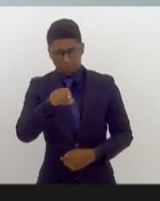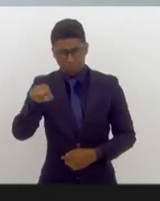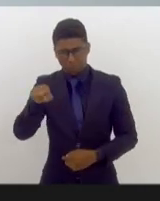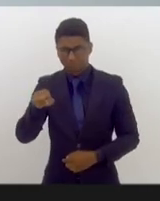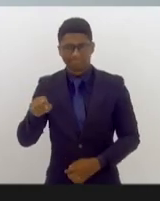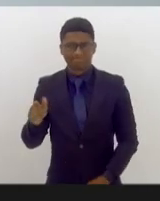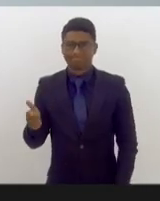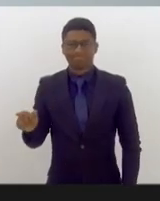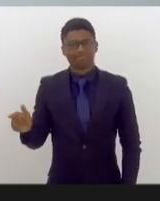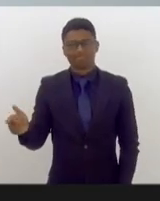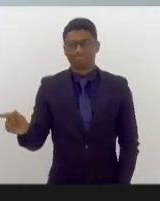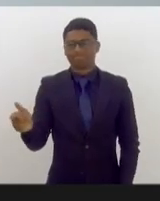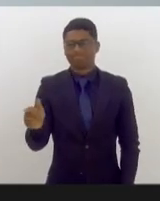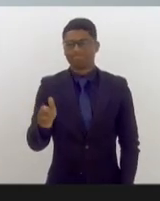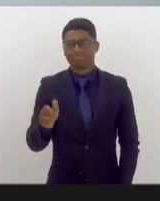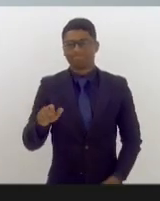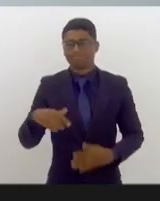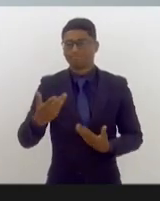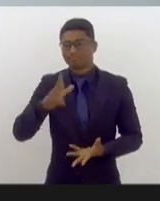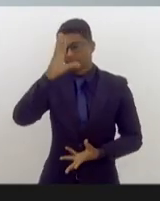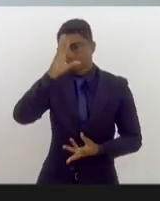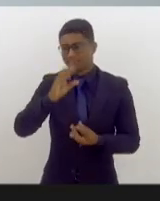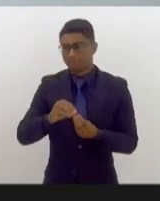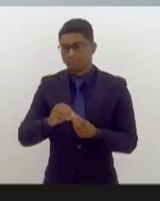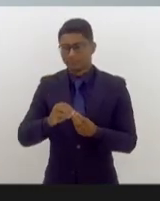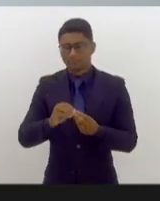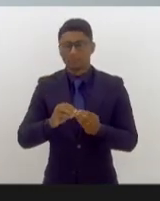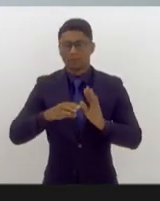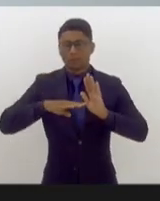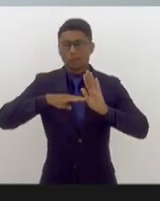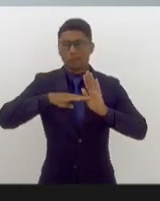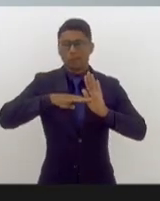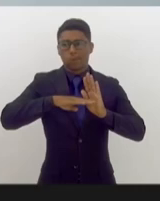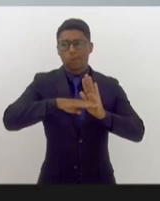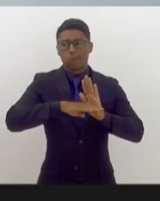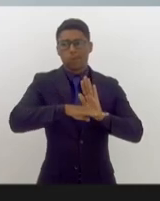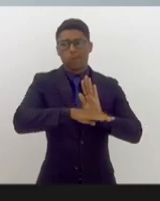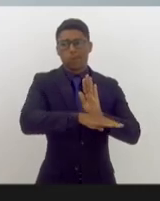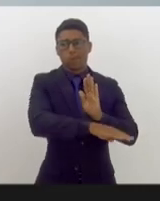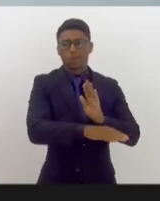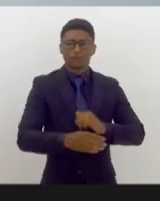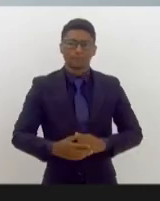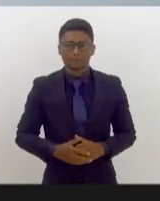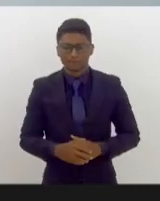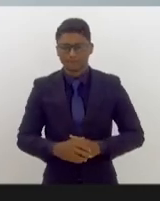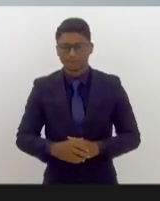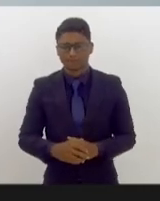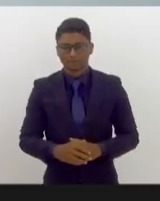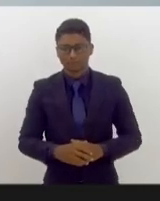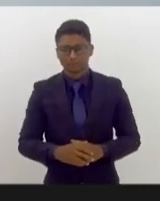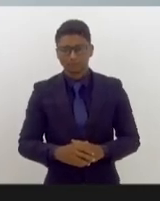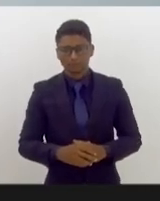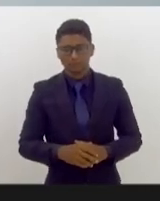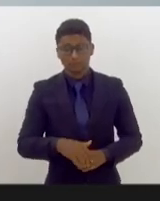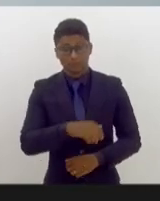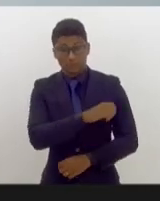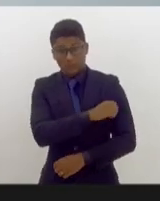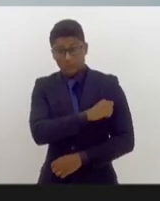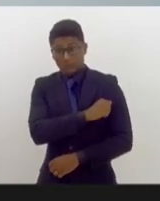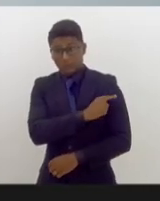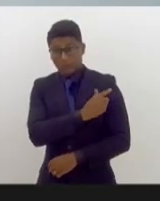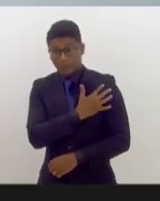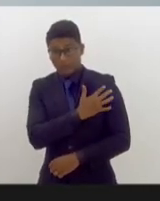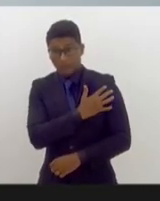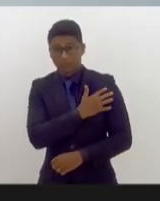vendo, né? E que, na verdade, começa na questão do ensino fundamental, mas vai